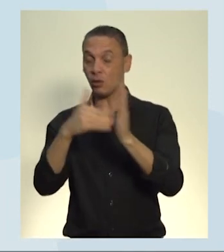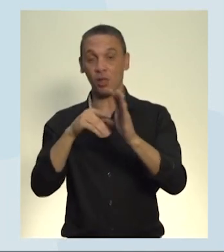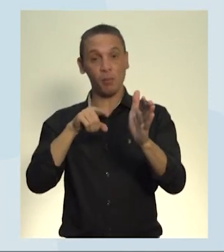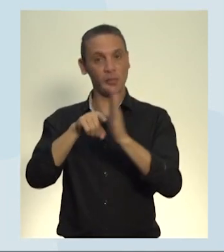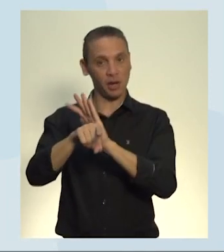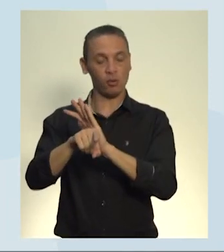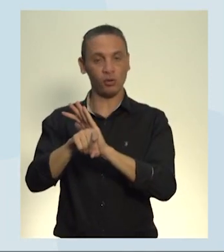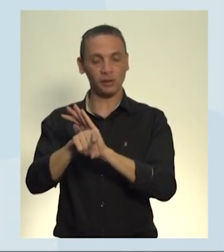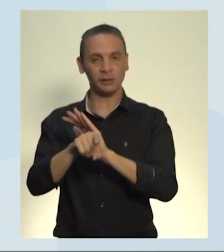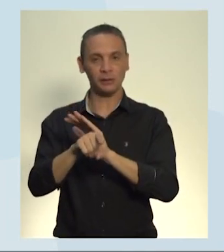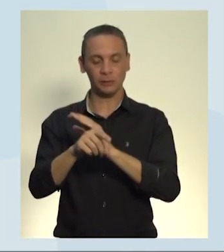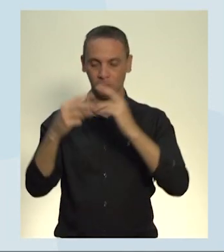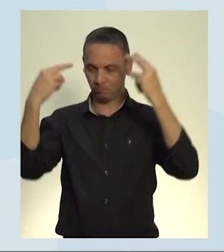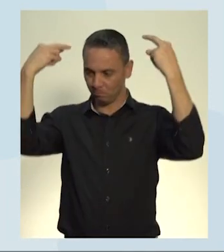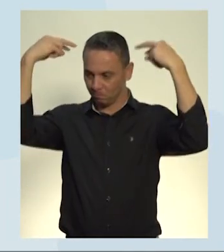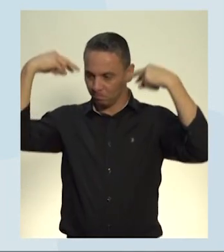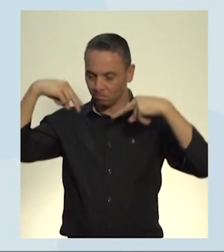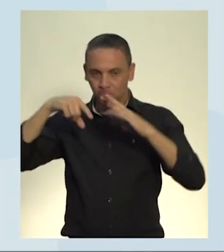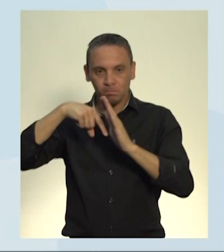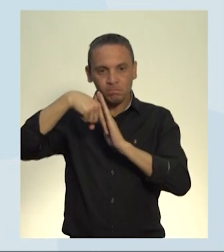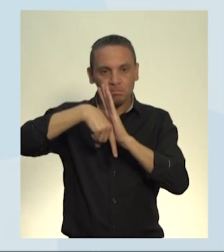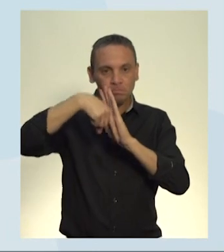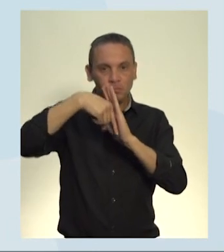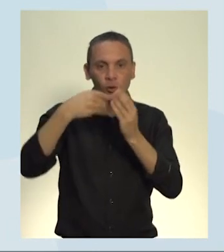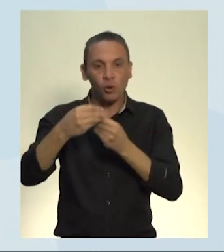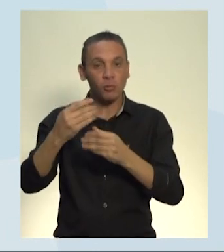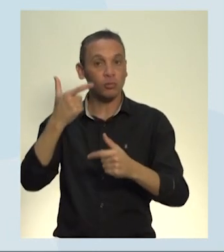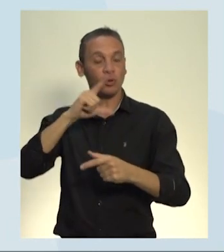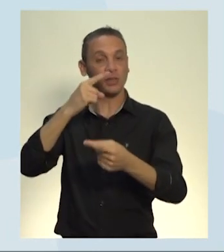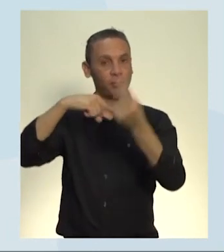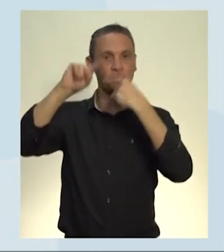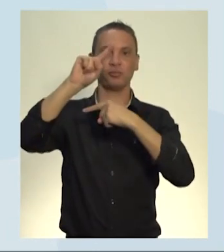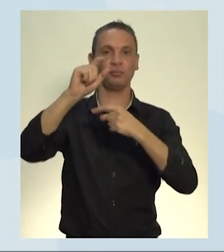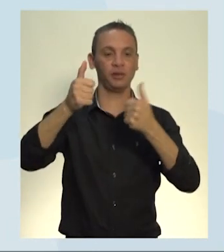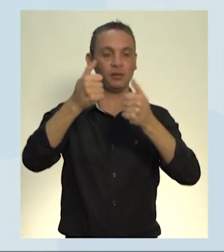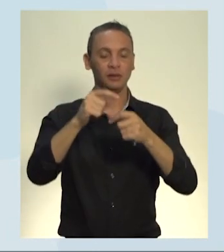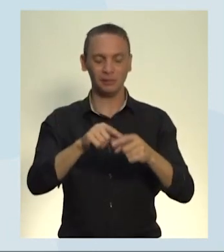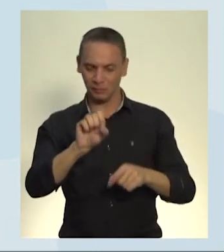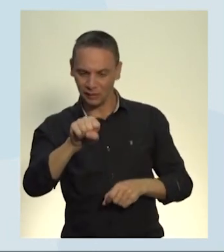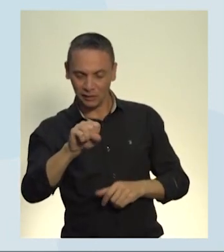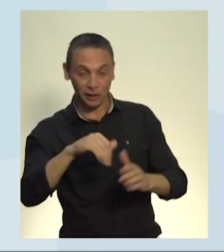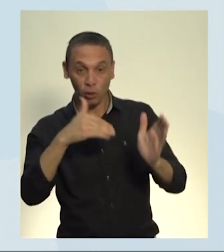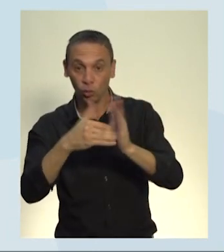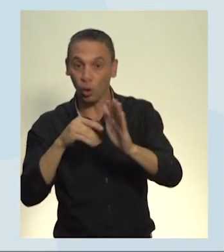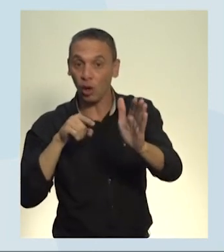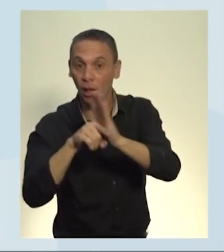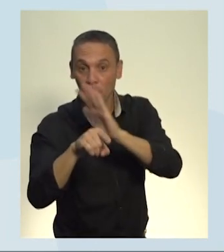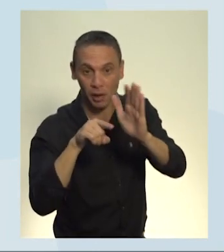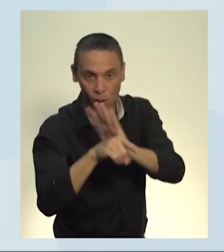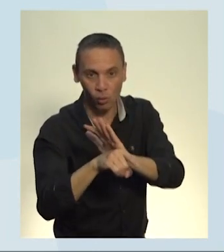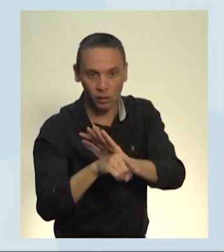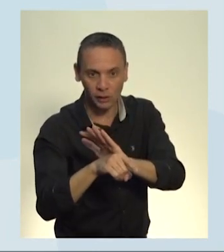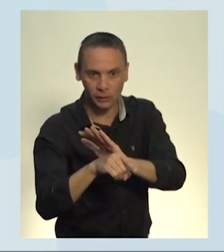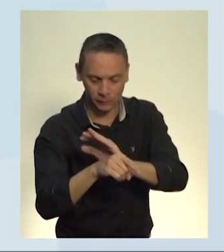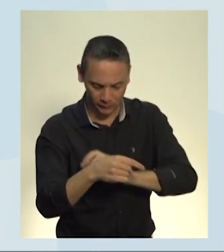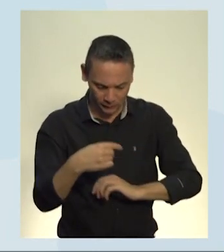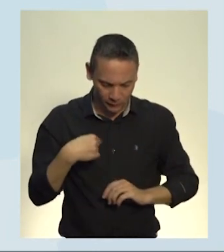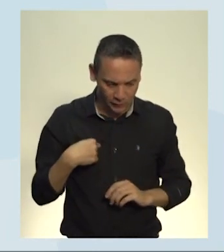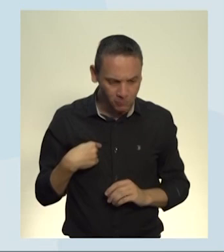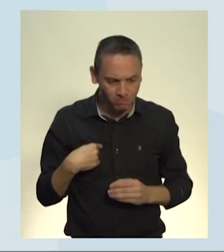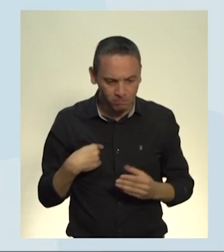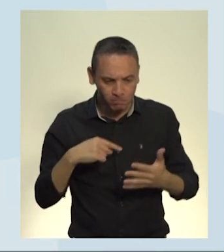perguntas, vocês vão olhar para as dificuldades e como superar. Para quem respondeu sim, para todas as perguntas, vão